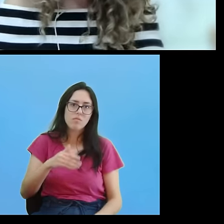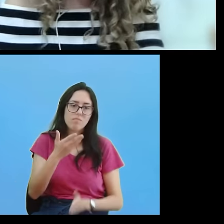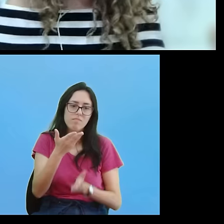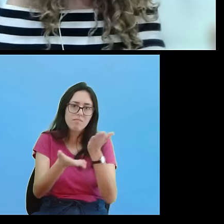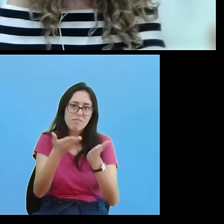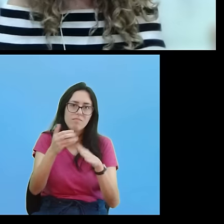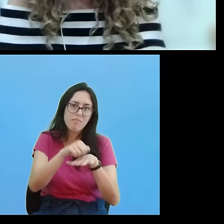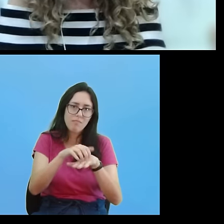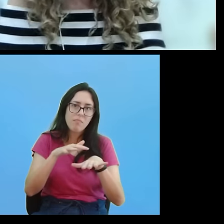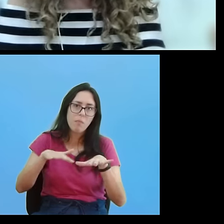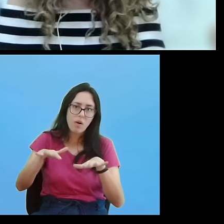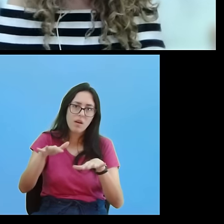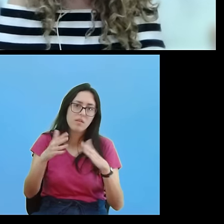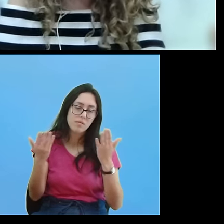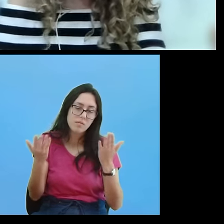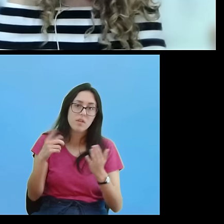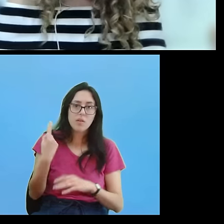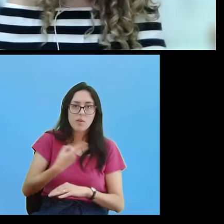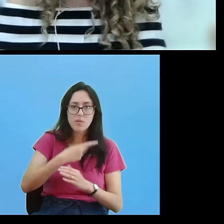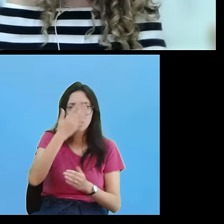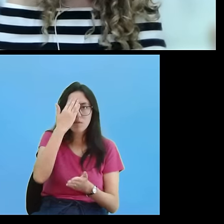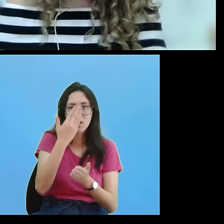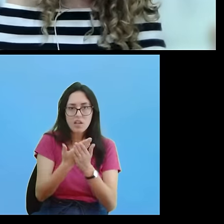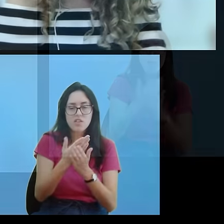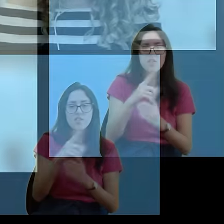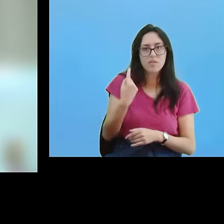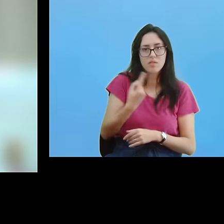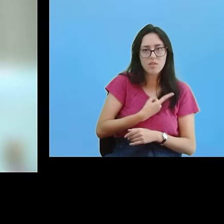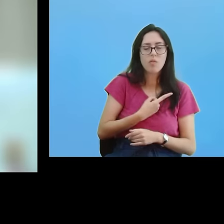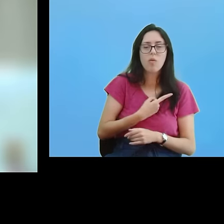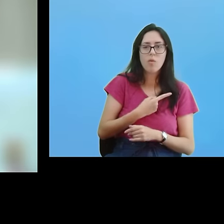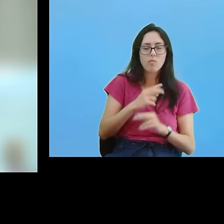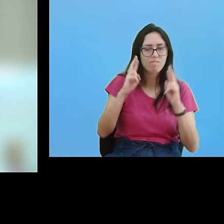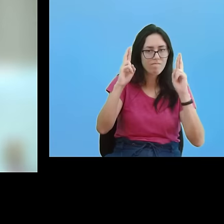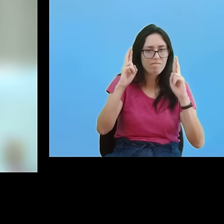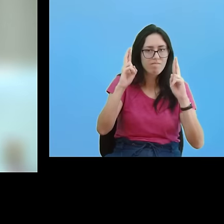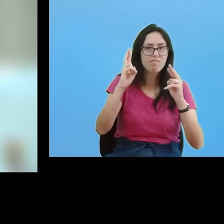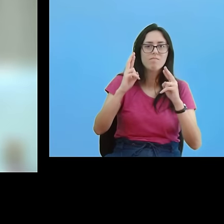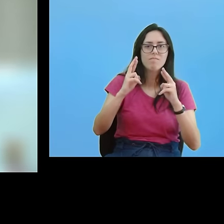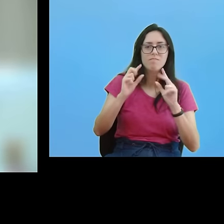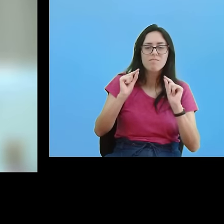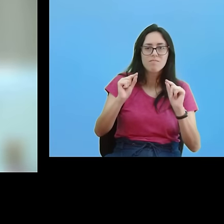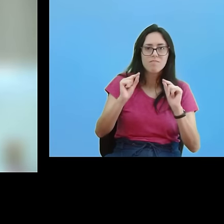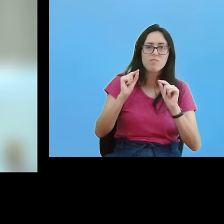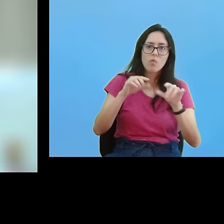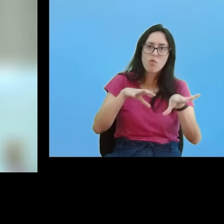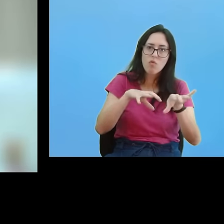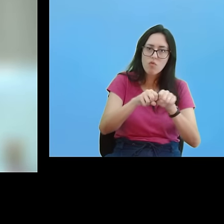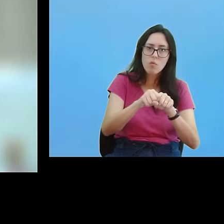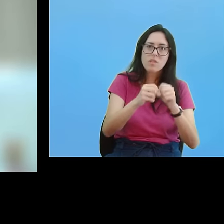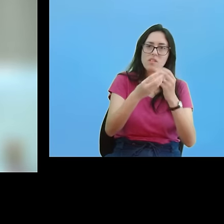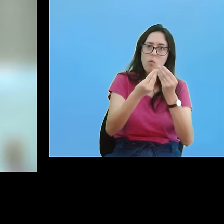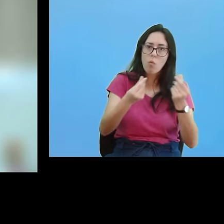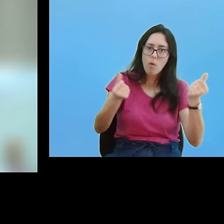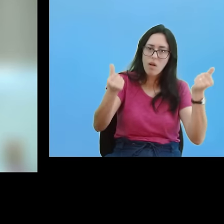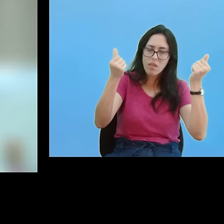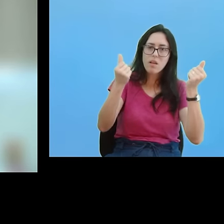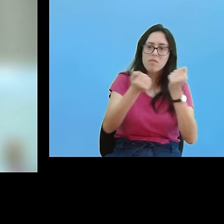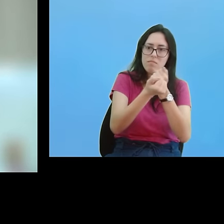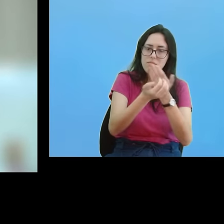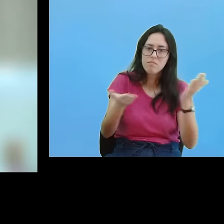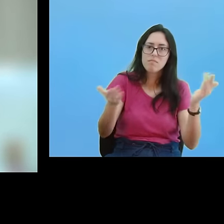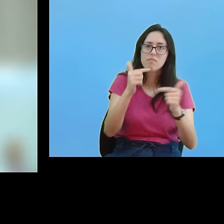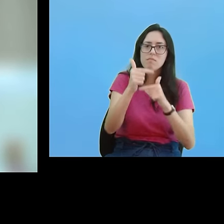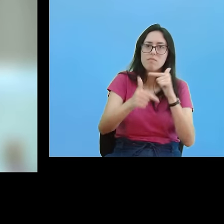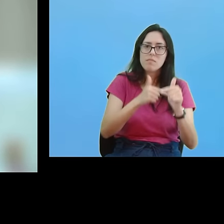atendimento especializado. Então, a gente acredita que estamos apostando aí numa formação de qualidade, entregando um